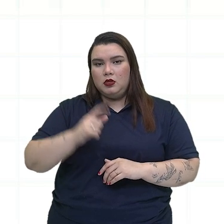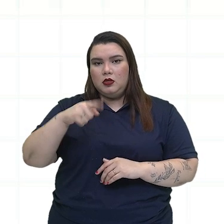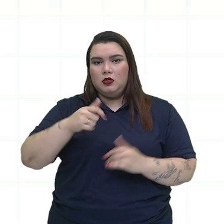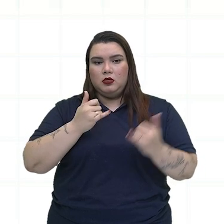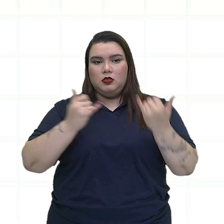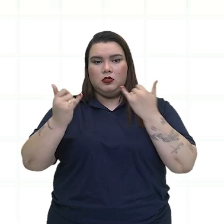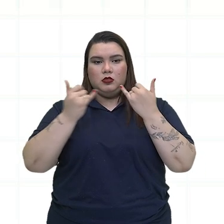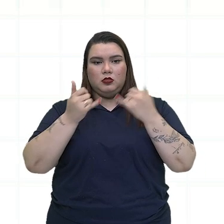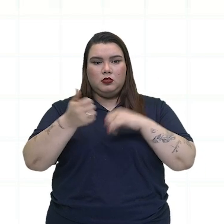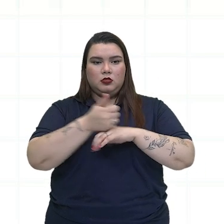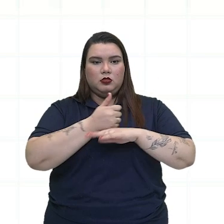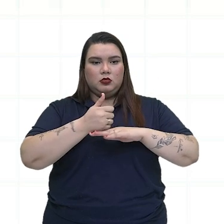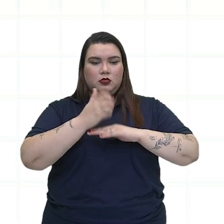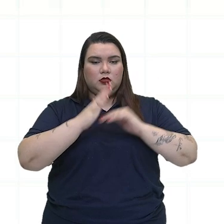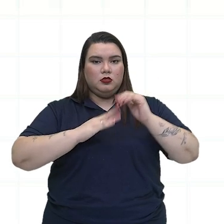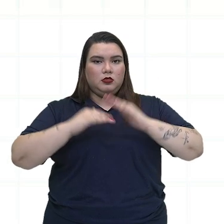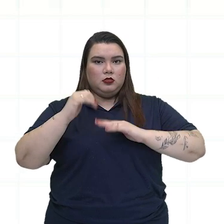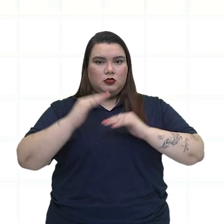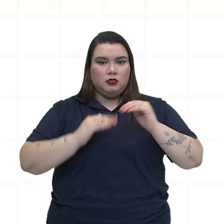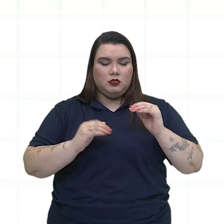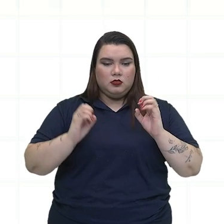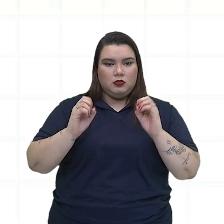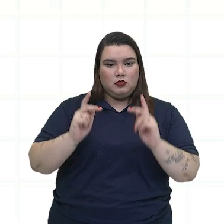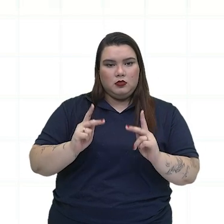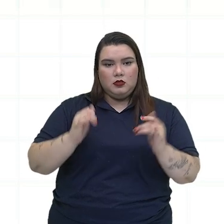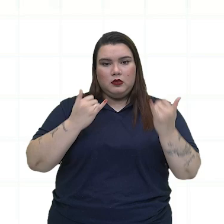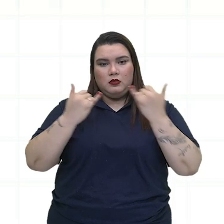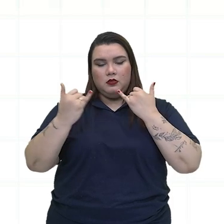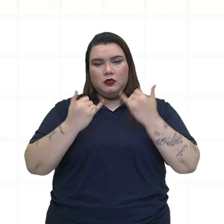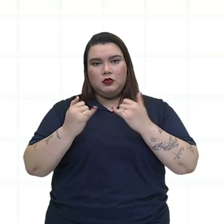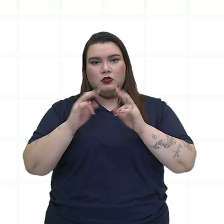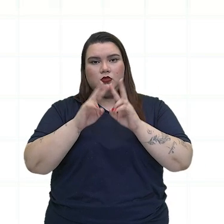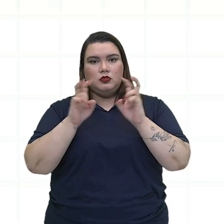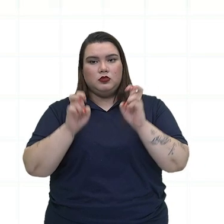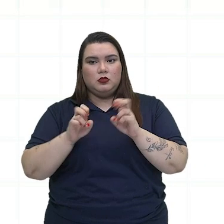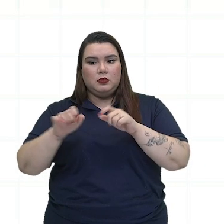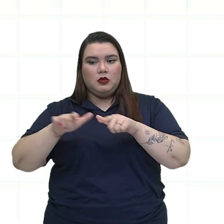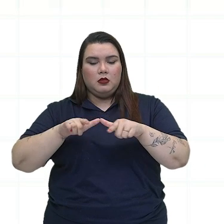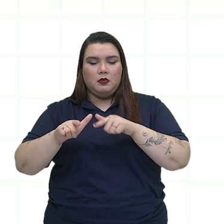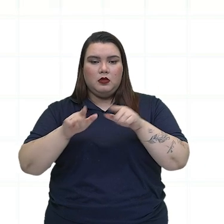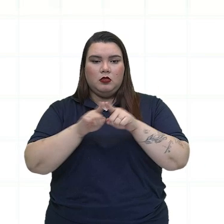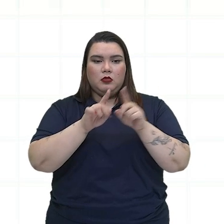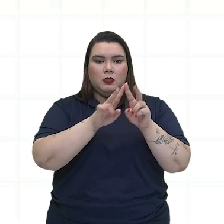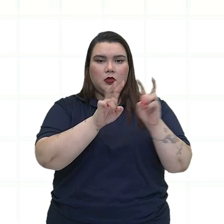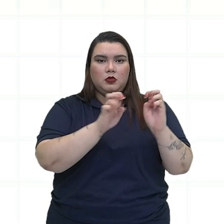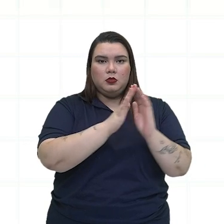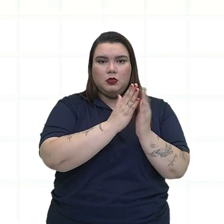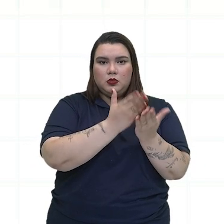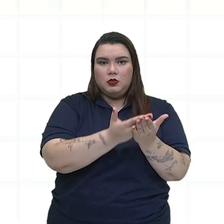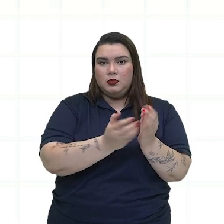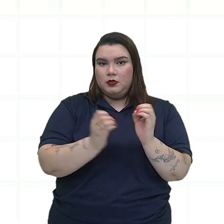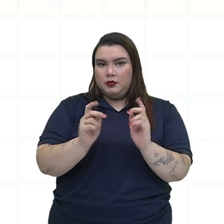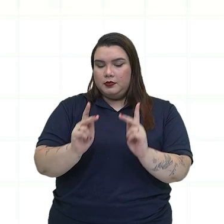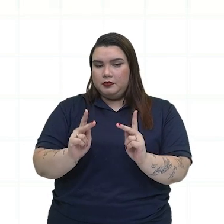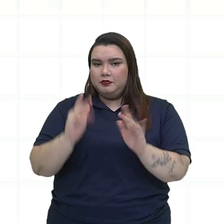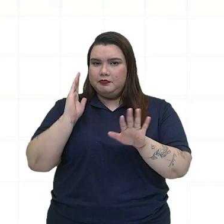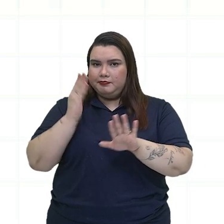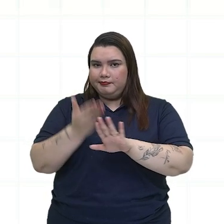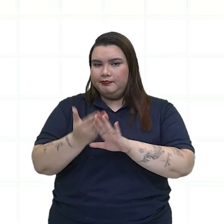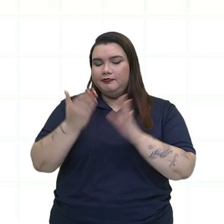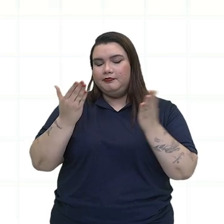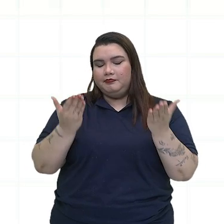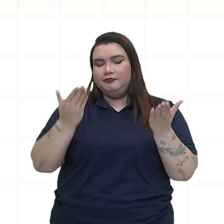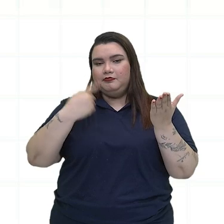as informações profissionais, as informações do seu emprego e da escola, ok? Então, até aqui